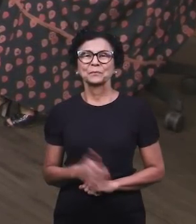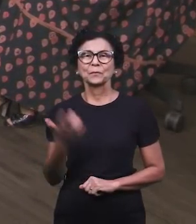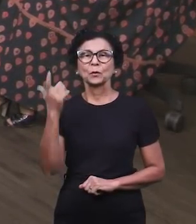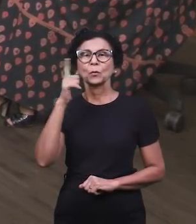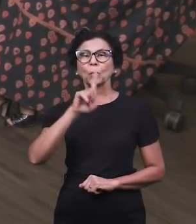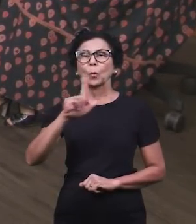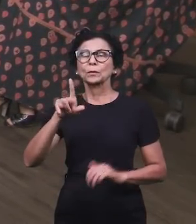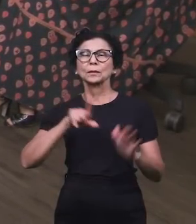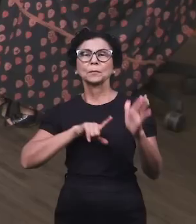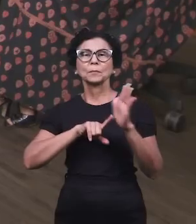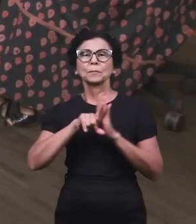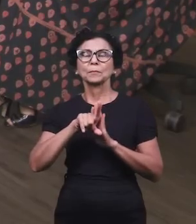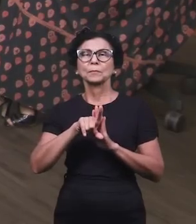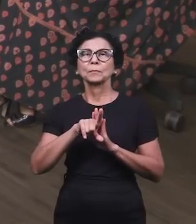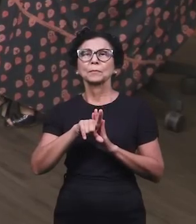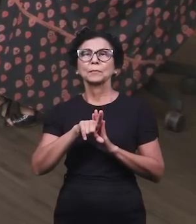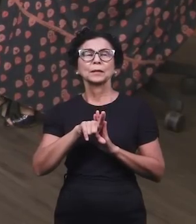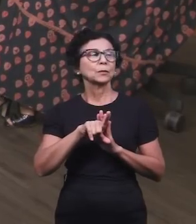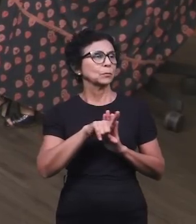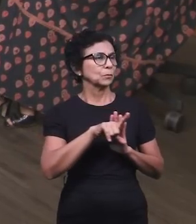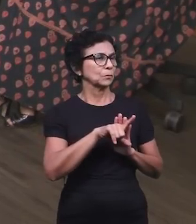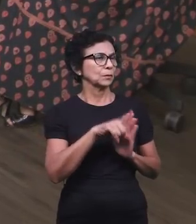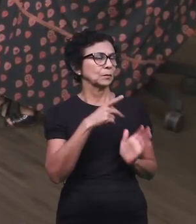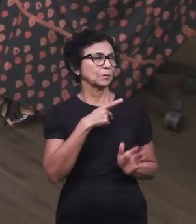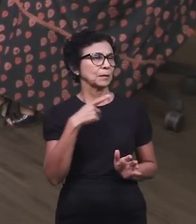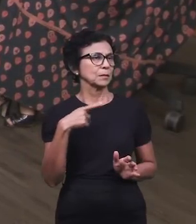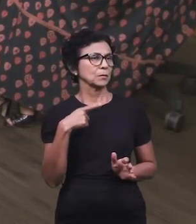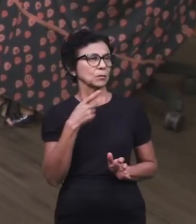envolve um pouco o que o pastor Josias estava falando, da experiência dele, né?